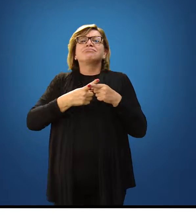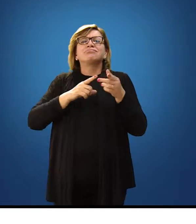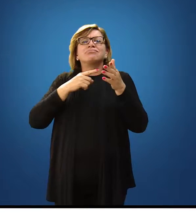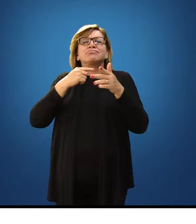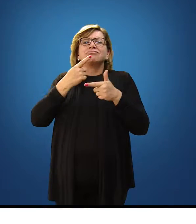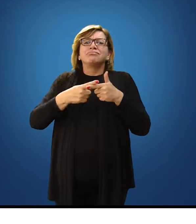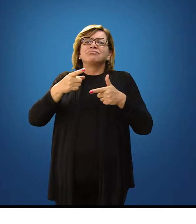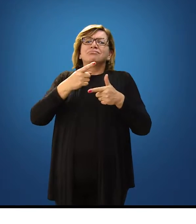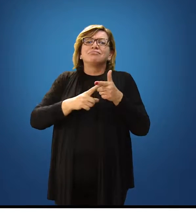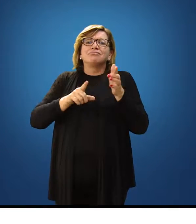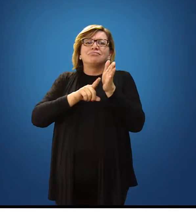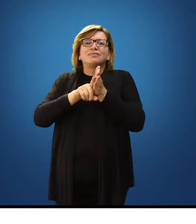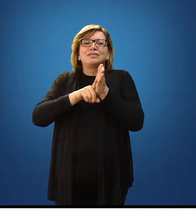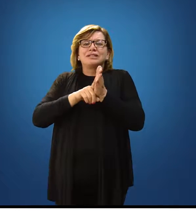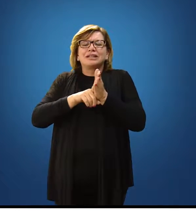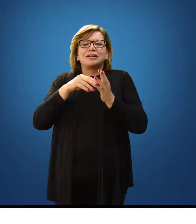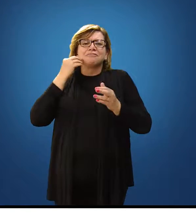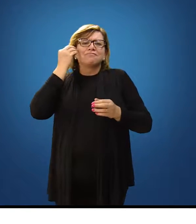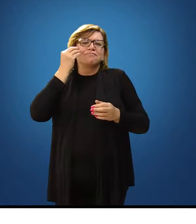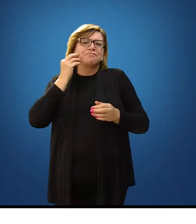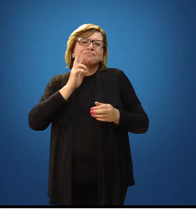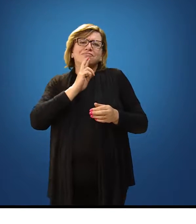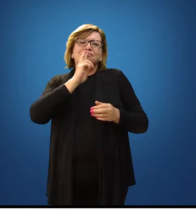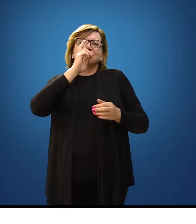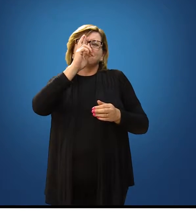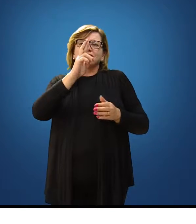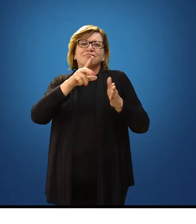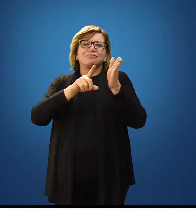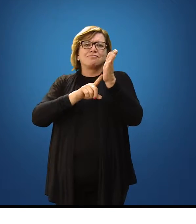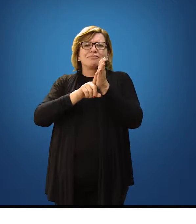pesquisa tentar responder essa pergunta aqui? Então, aqui